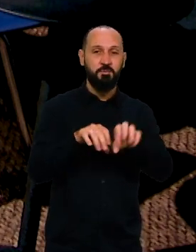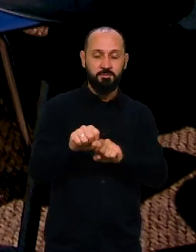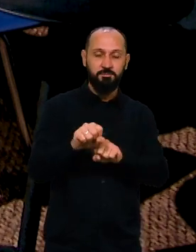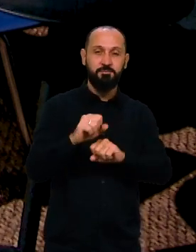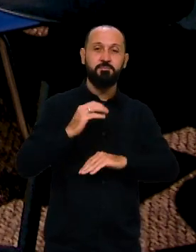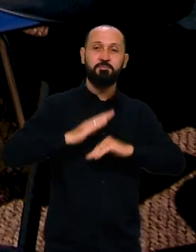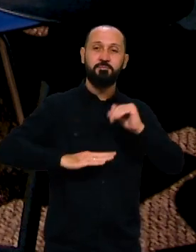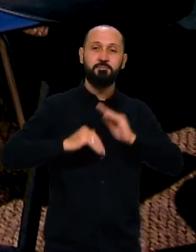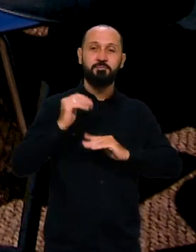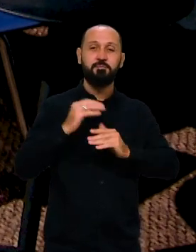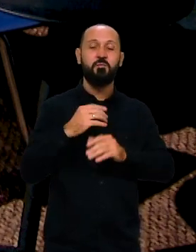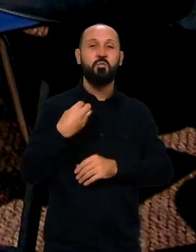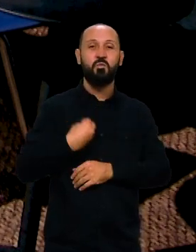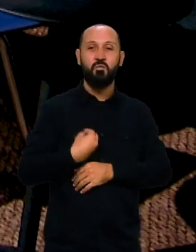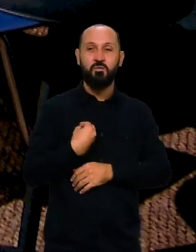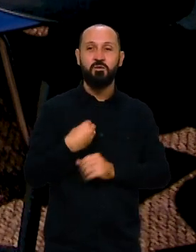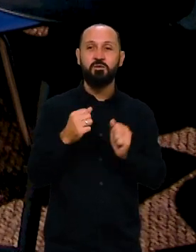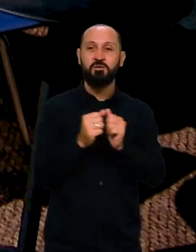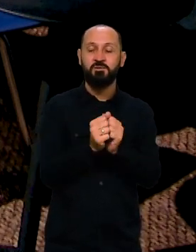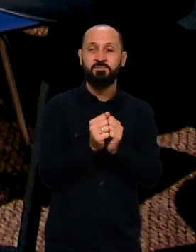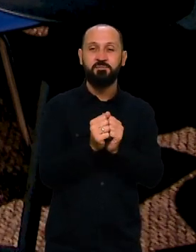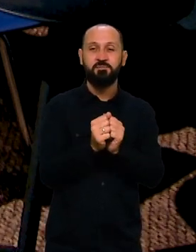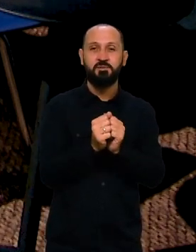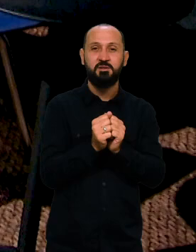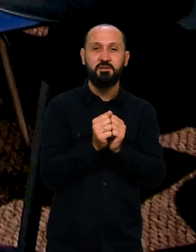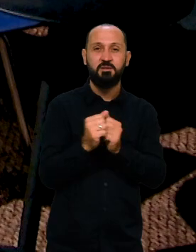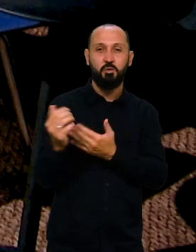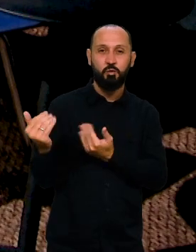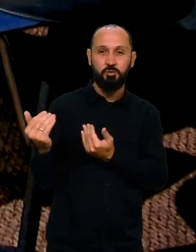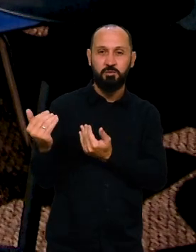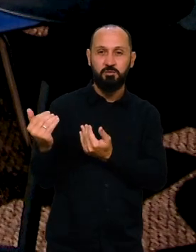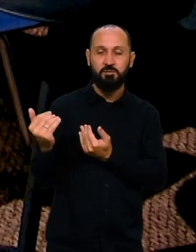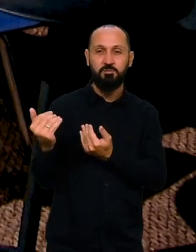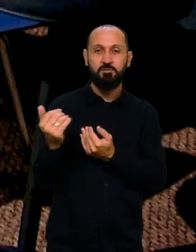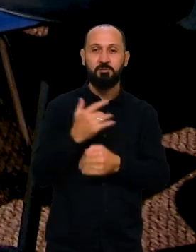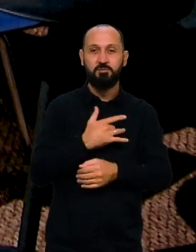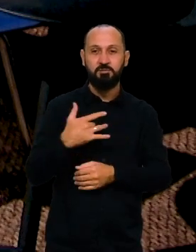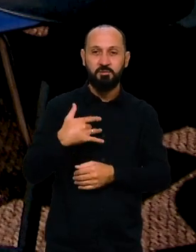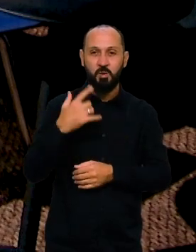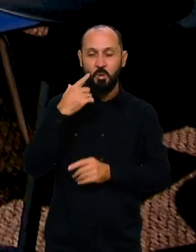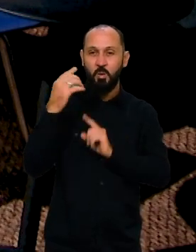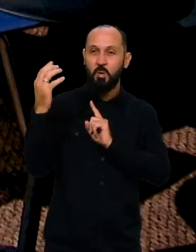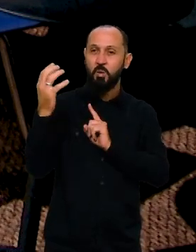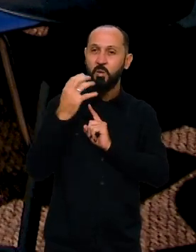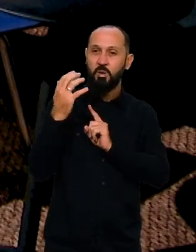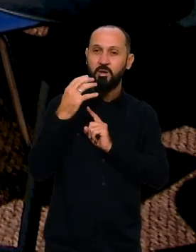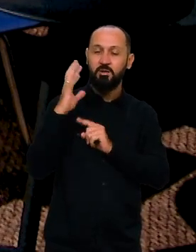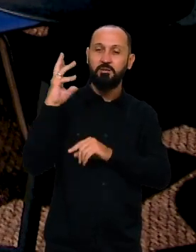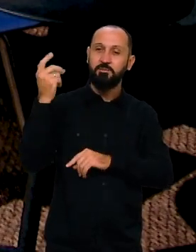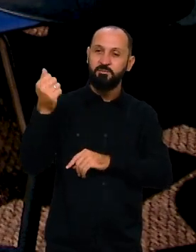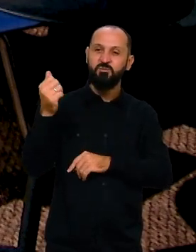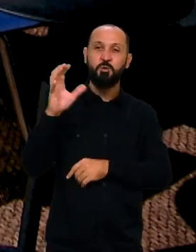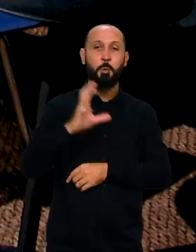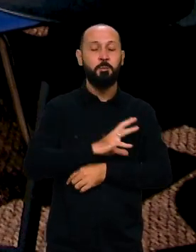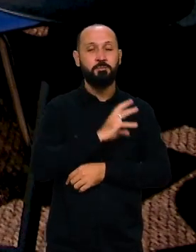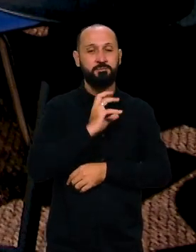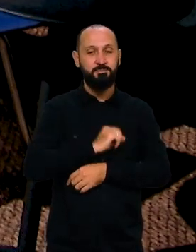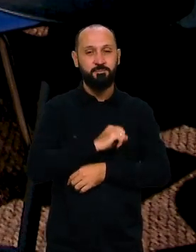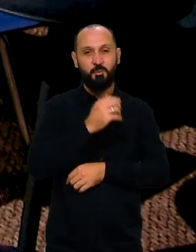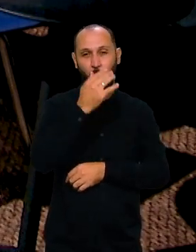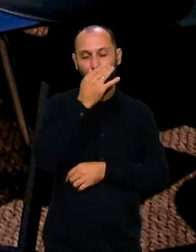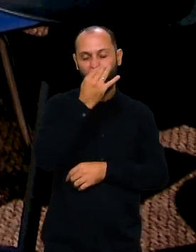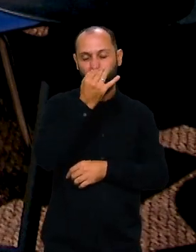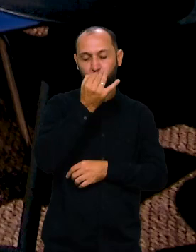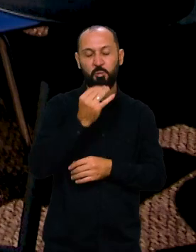tive a formação profissional, mas não deixei de viver a vida da juventude saudável. A inspiração tem que vir da arte, tem que vir do amor, tem que vir